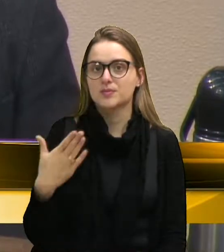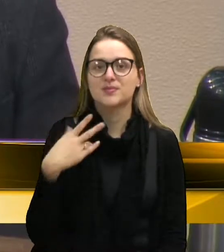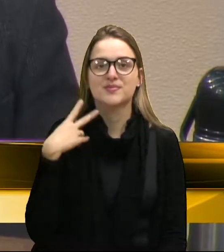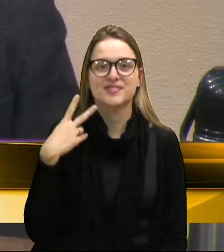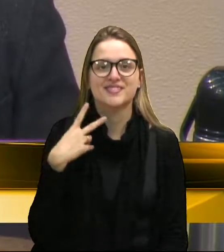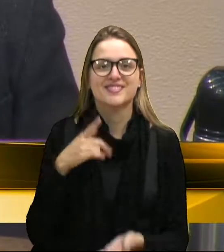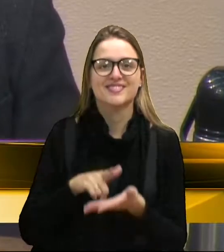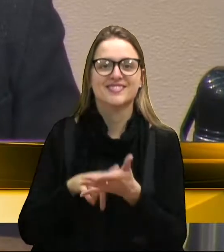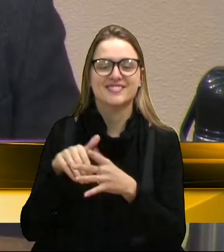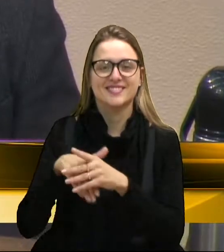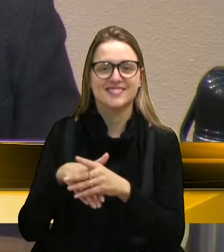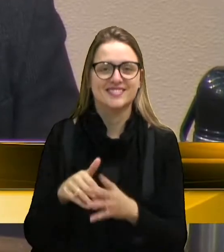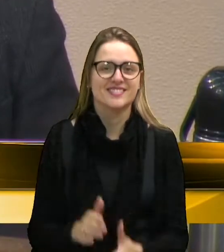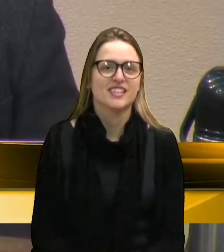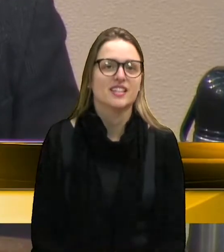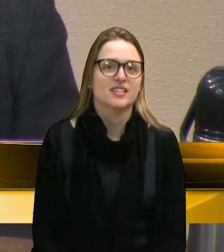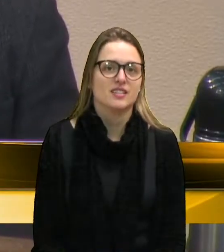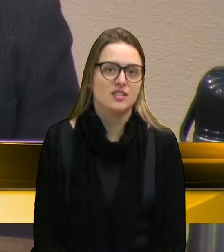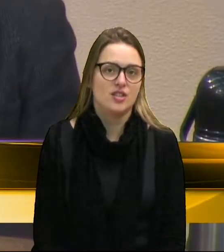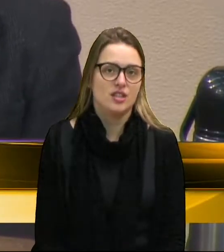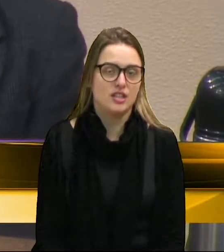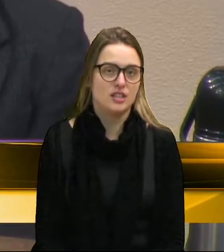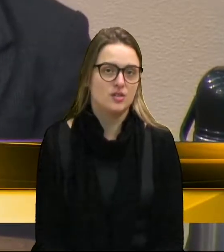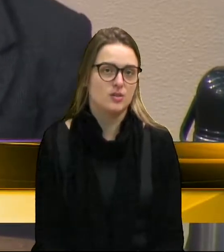solicito os vereadores que registrem seus votos.